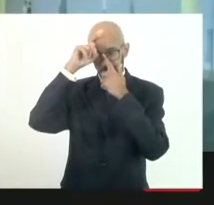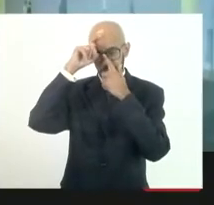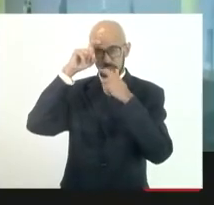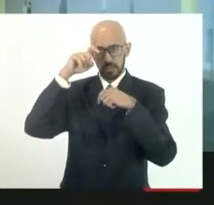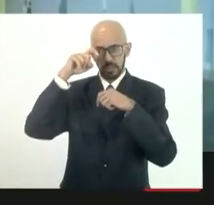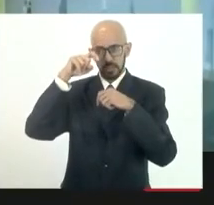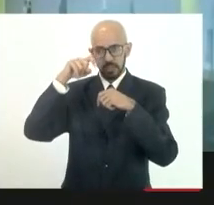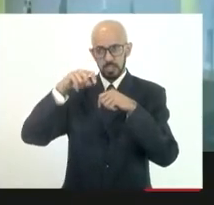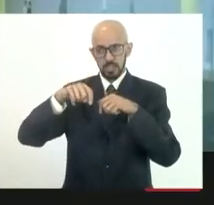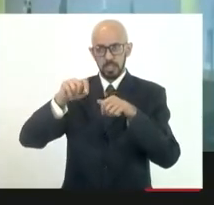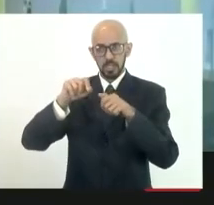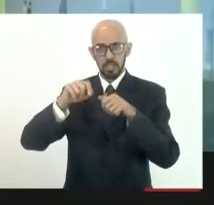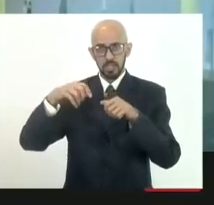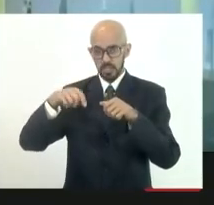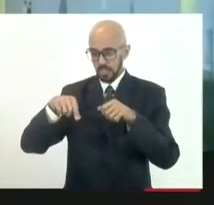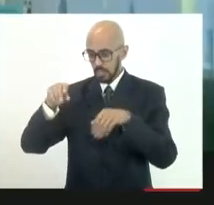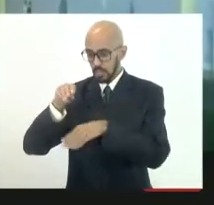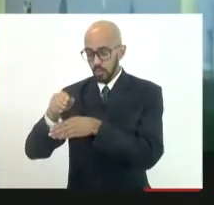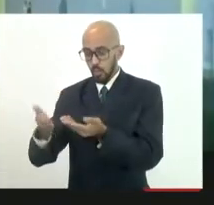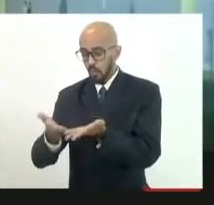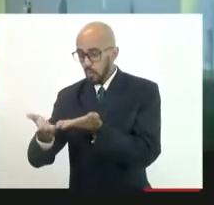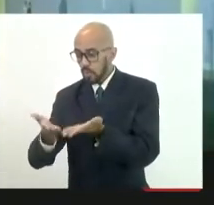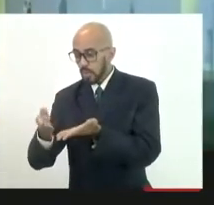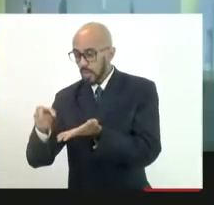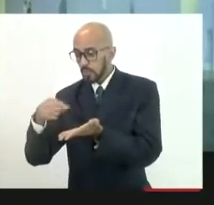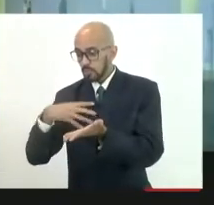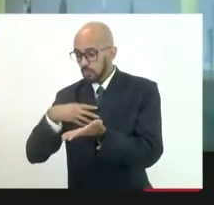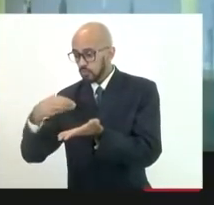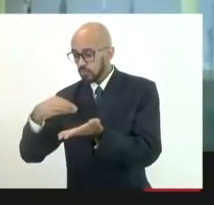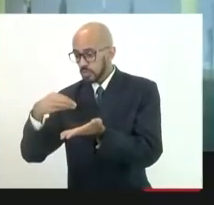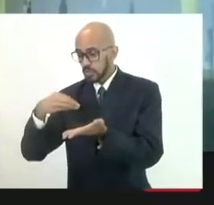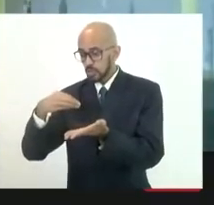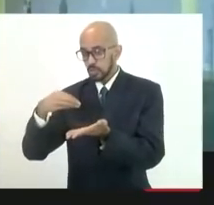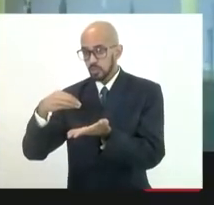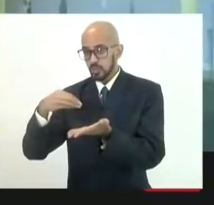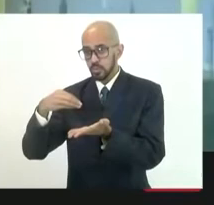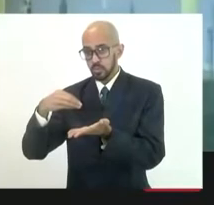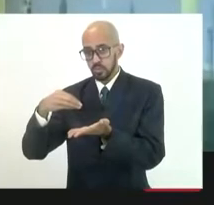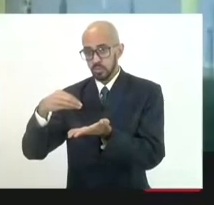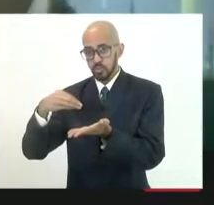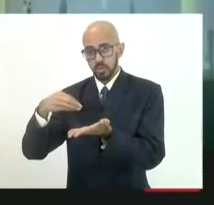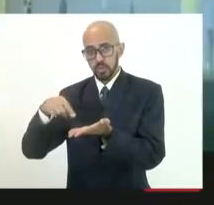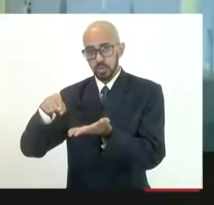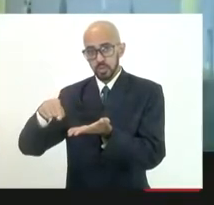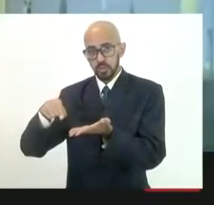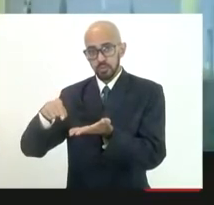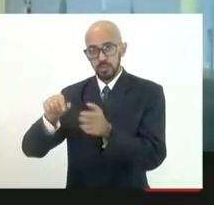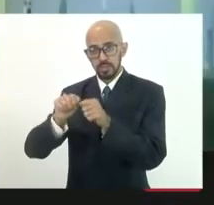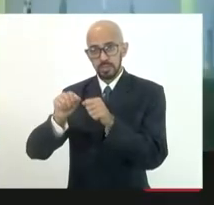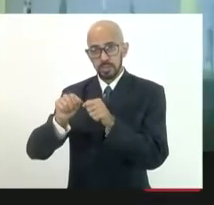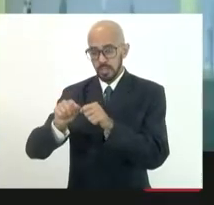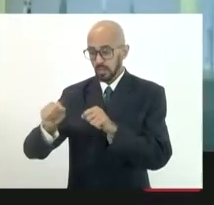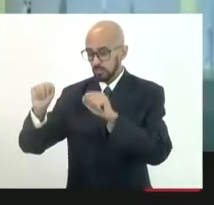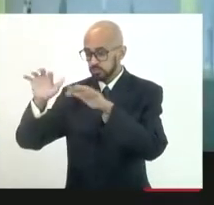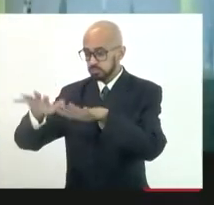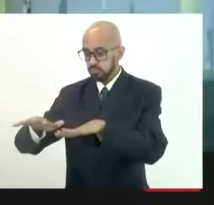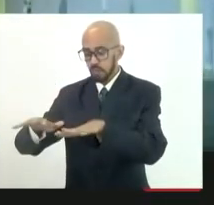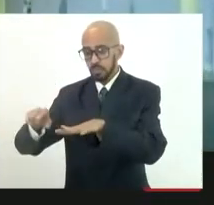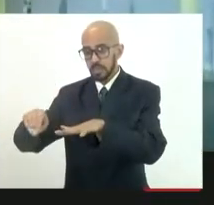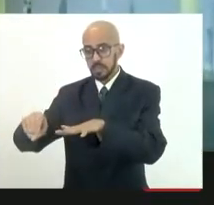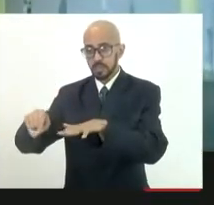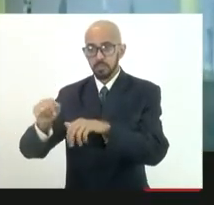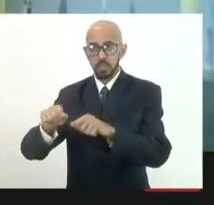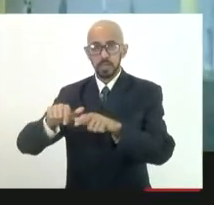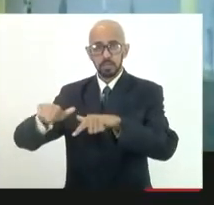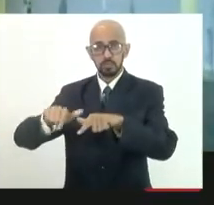o meu filho de santo, a minha filha de santo, e fazer um ebó neles lá, sem ser discriminado, sem ser perseguido, sem ser atacado,